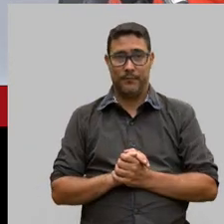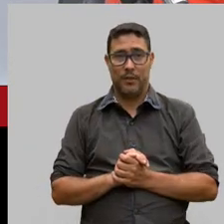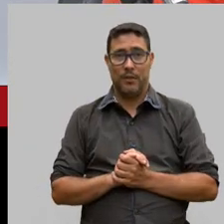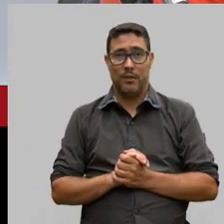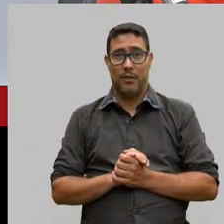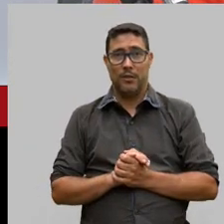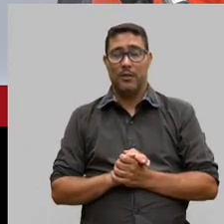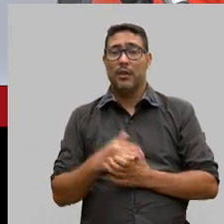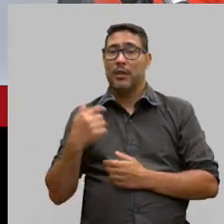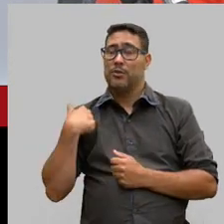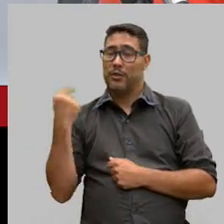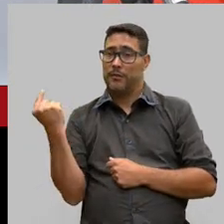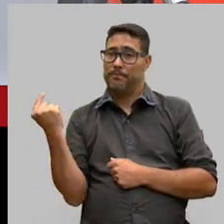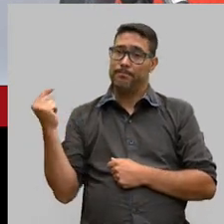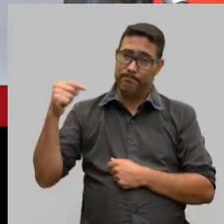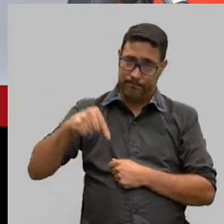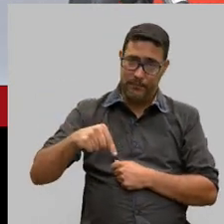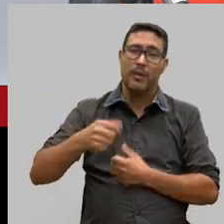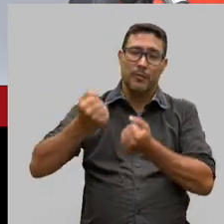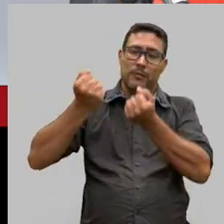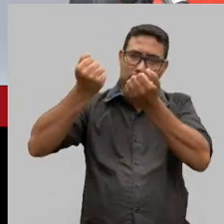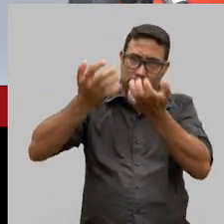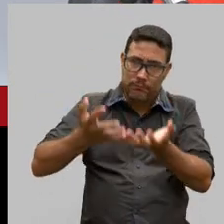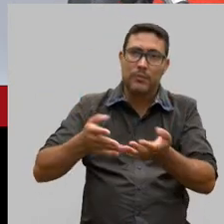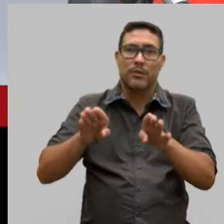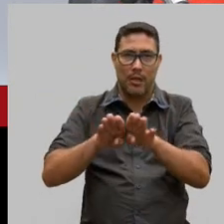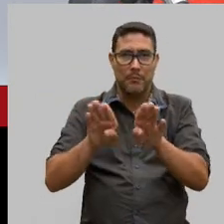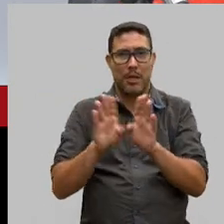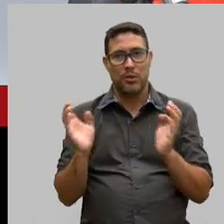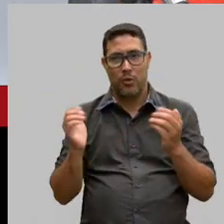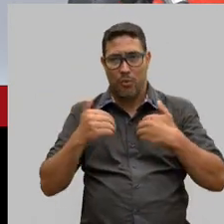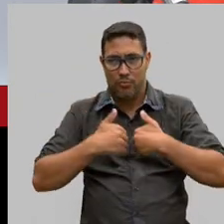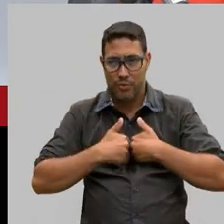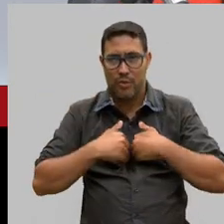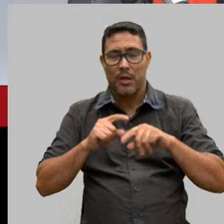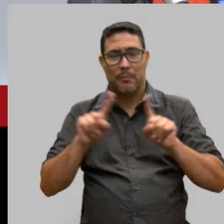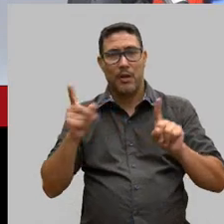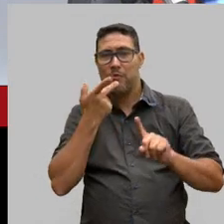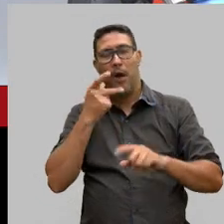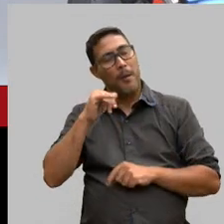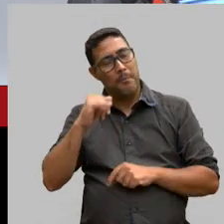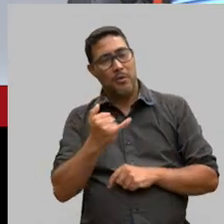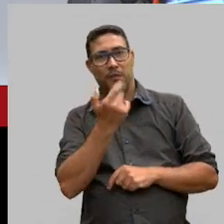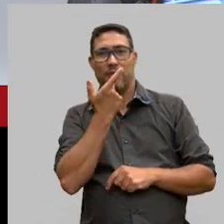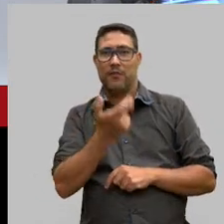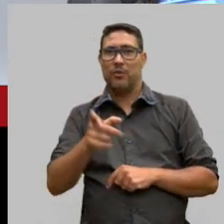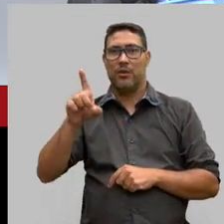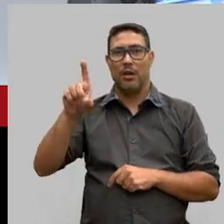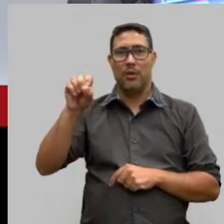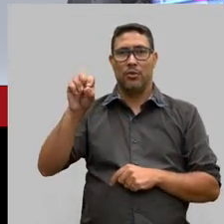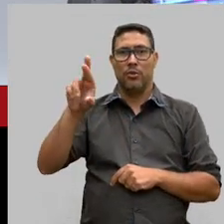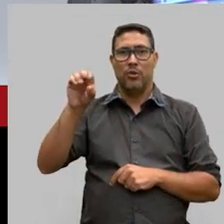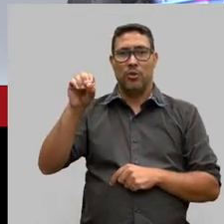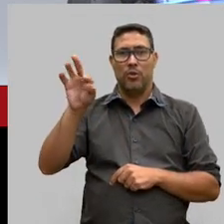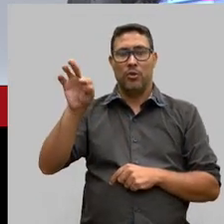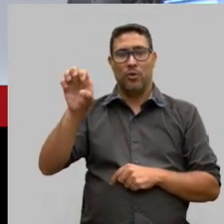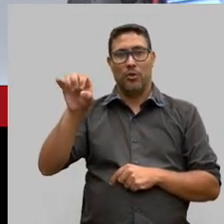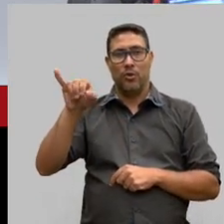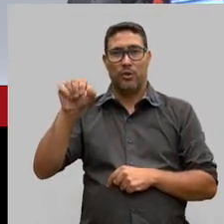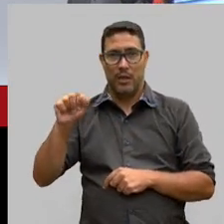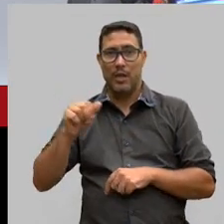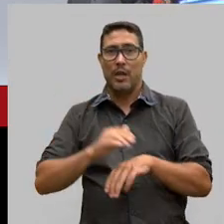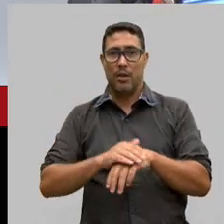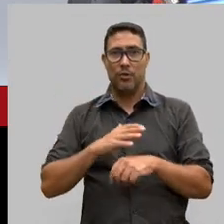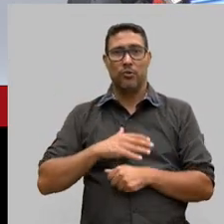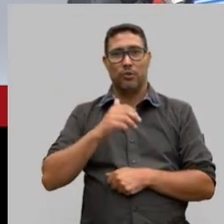outra vez fal falar um pouquinho sobre autismo mas hoje eu também aproveitar que o Cristiano falou da Doroteia Eu também queria falar da associação Eu sou uma